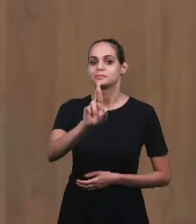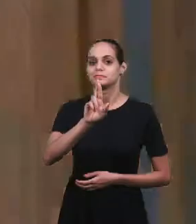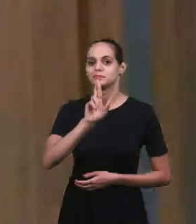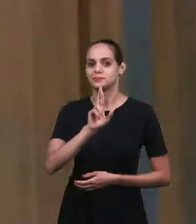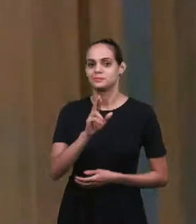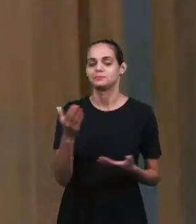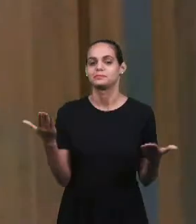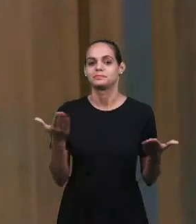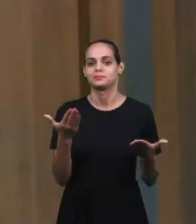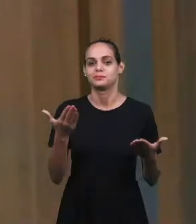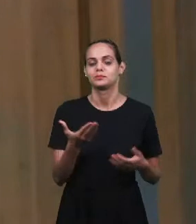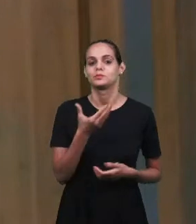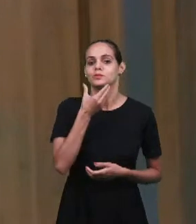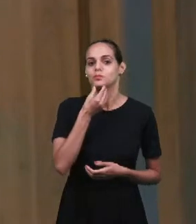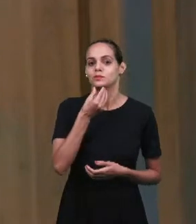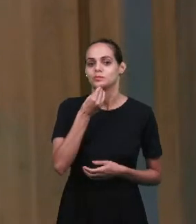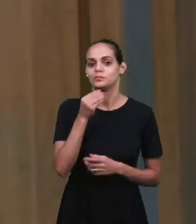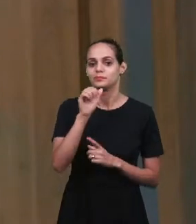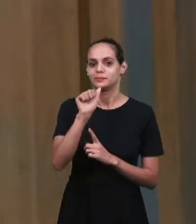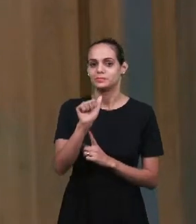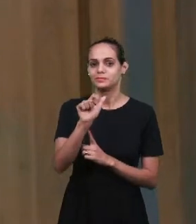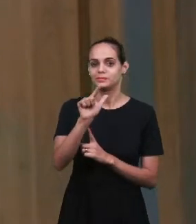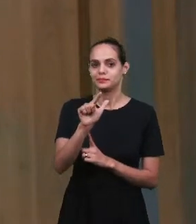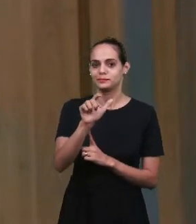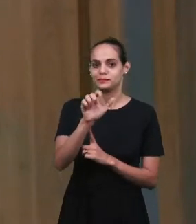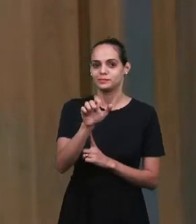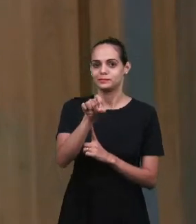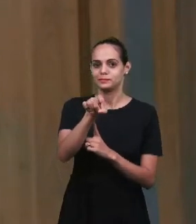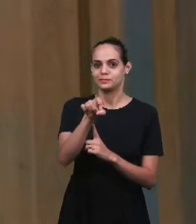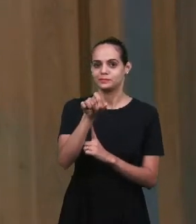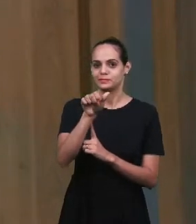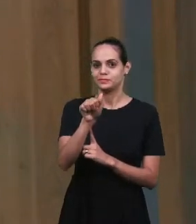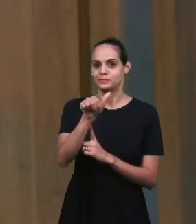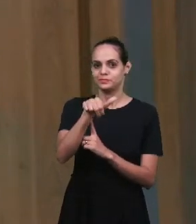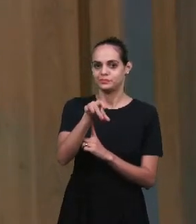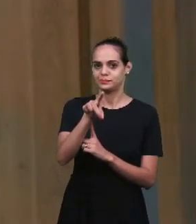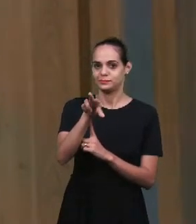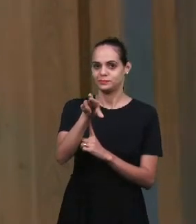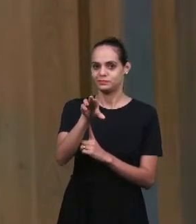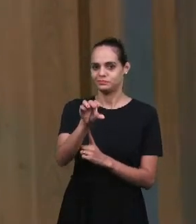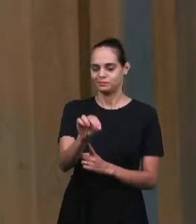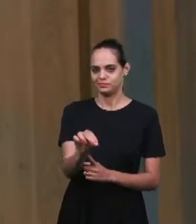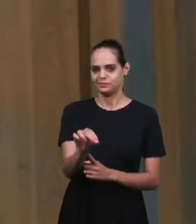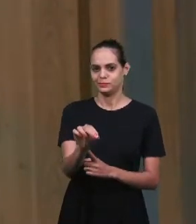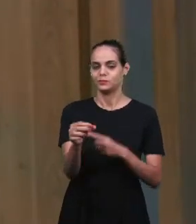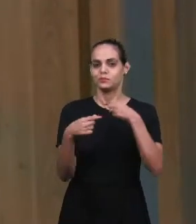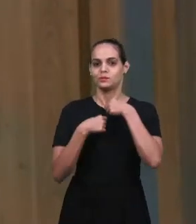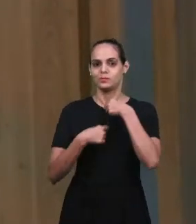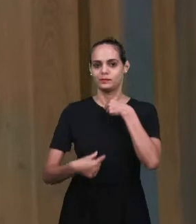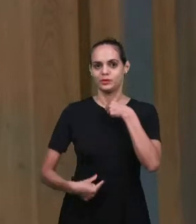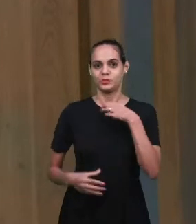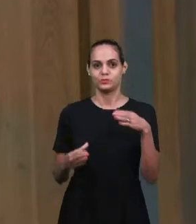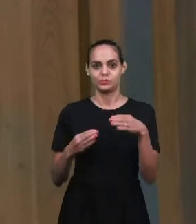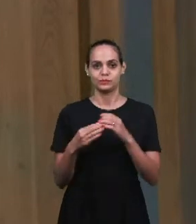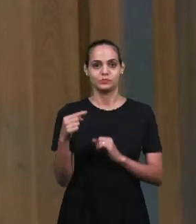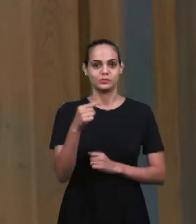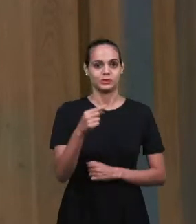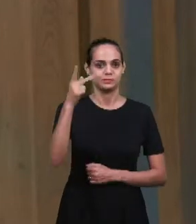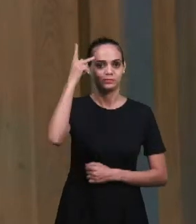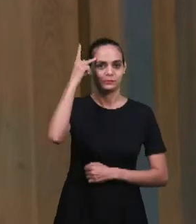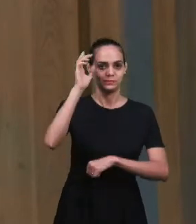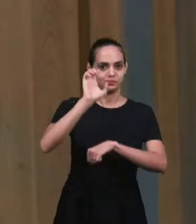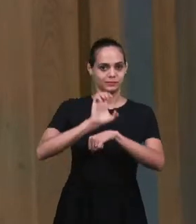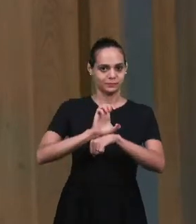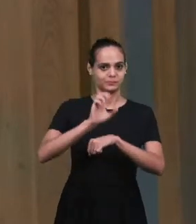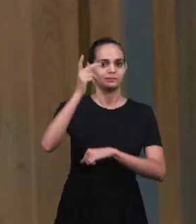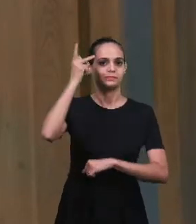agora, o Alexandro. O Alexandro, ele pertence ao grupo de obreiros da nossa igreja ali no estado de São Paulo, na cidade de São Paulo, no estado de São